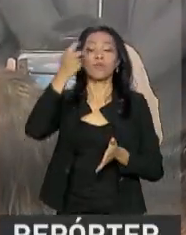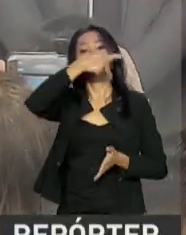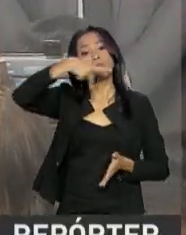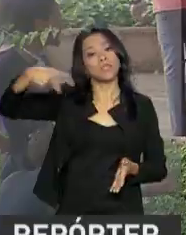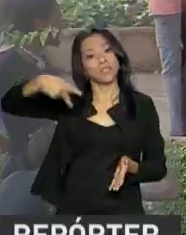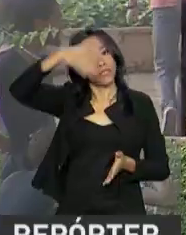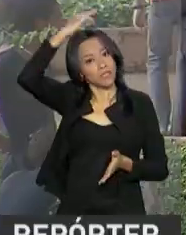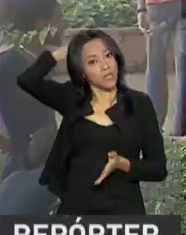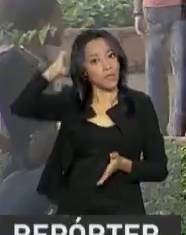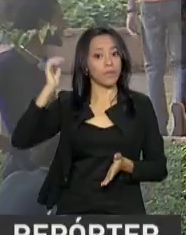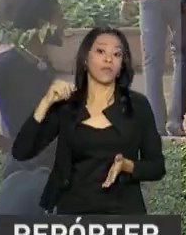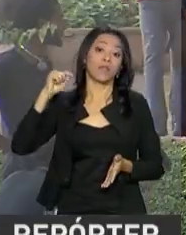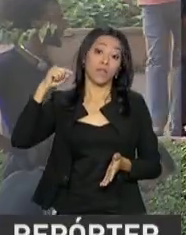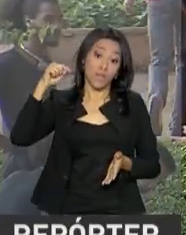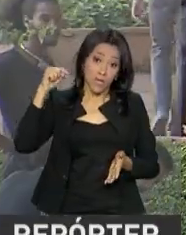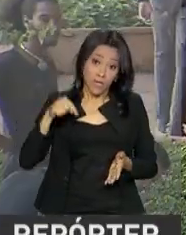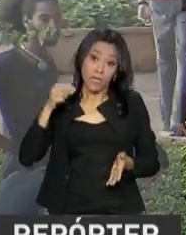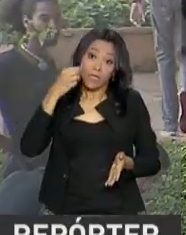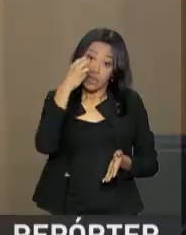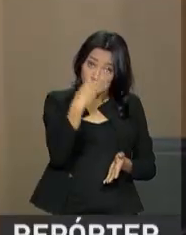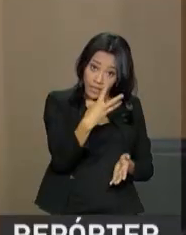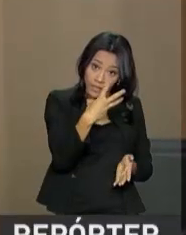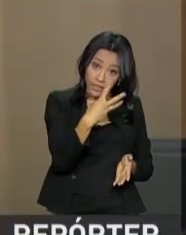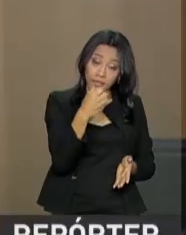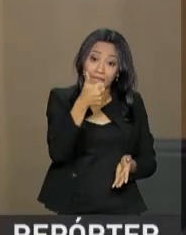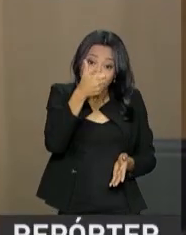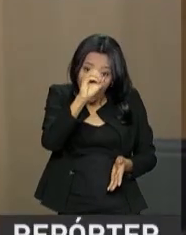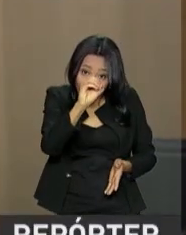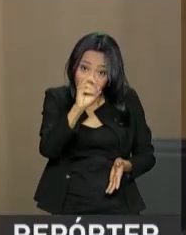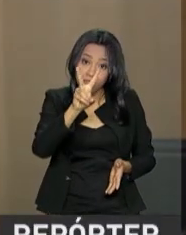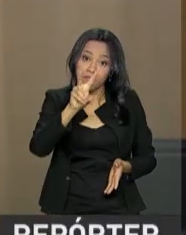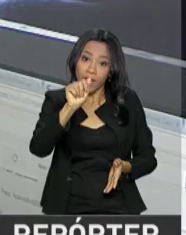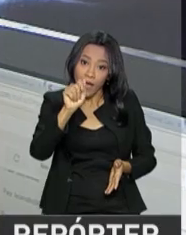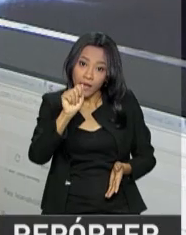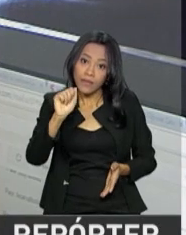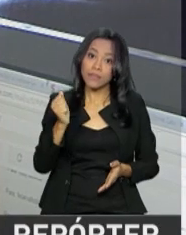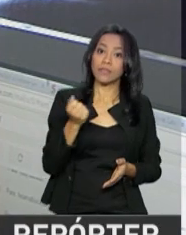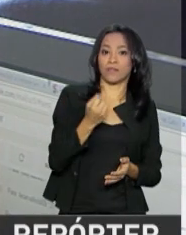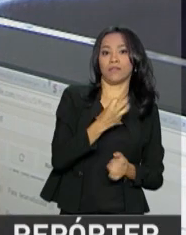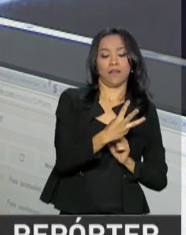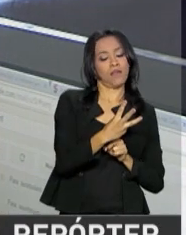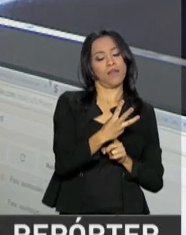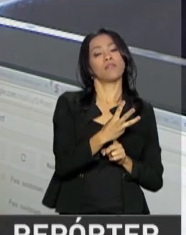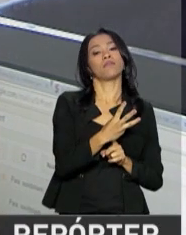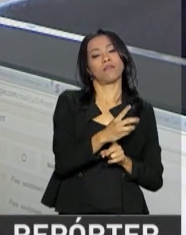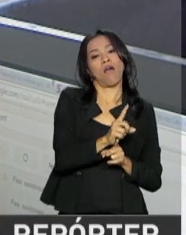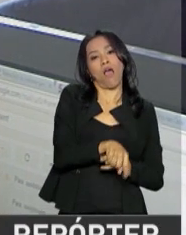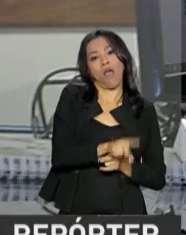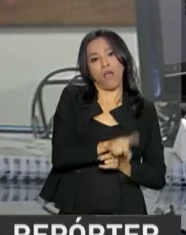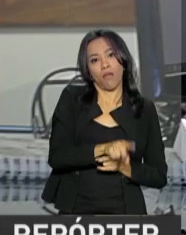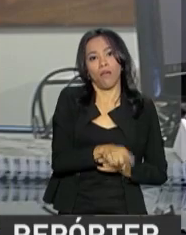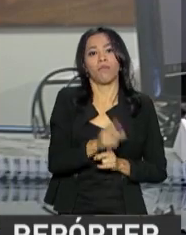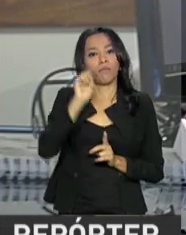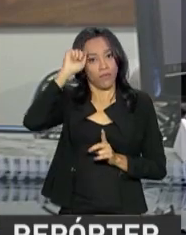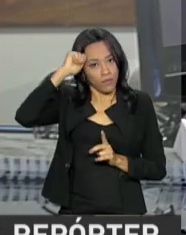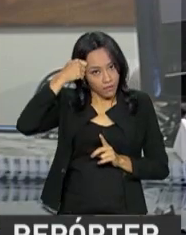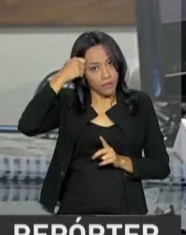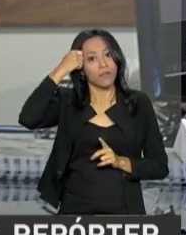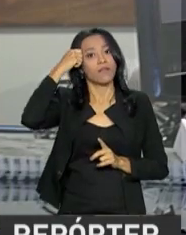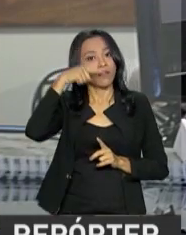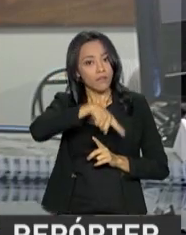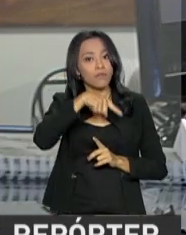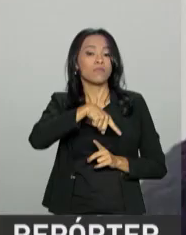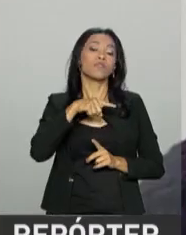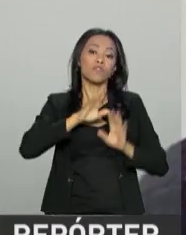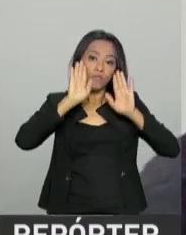com a iniciativa três em cada dez vagas de estágio em toda a administração pública federal deverão ser